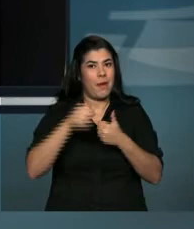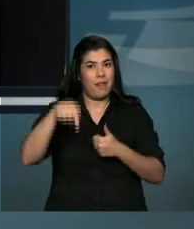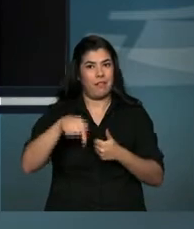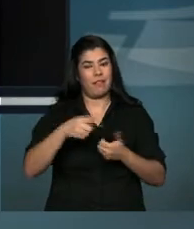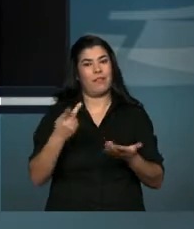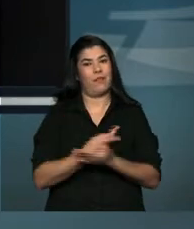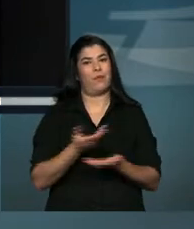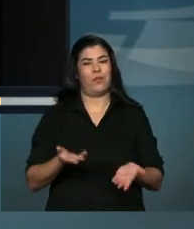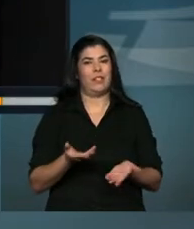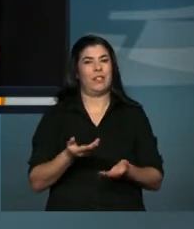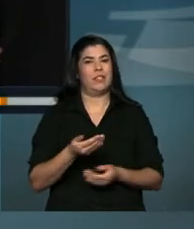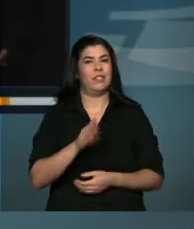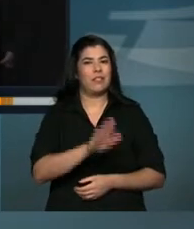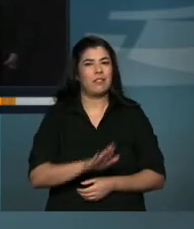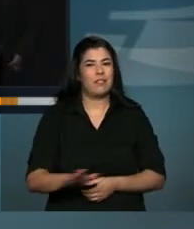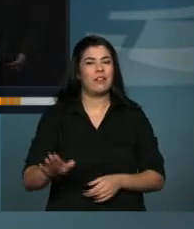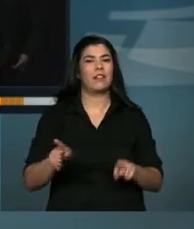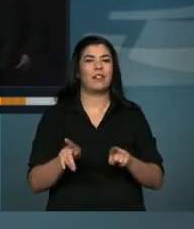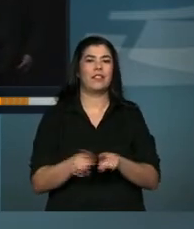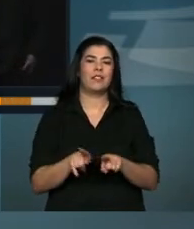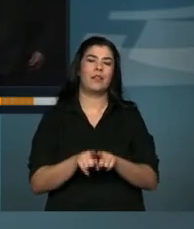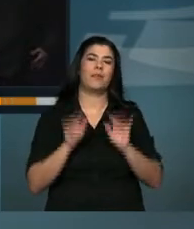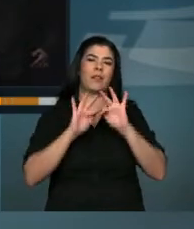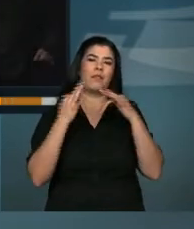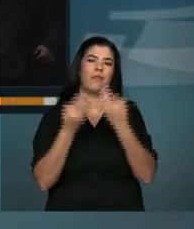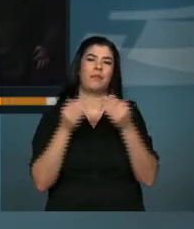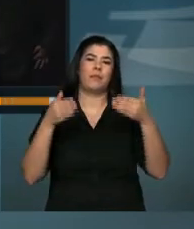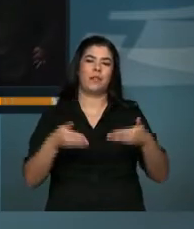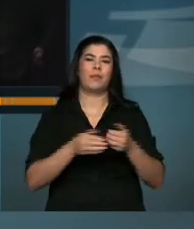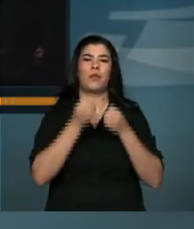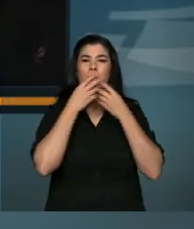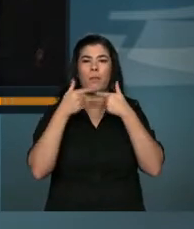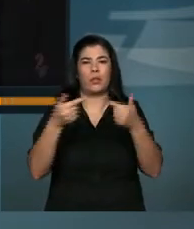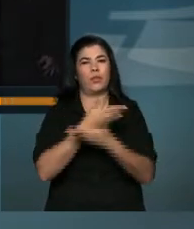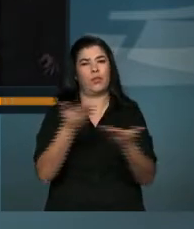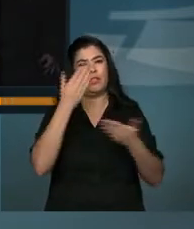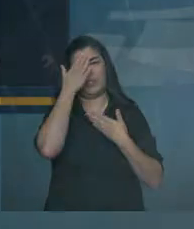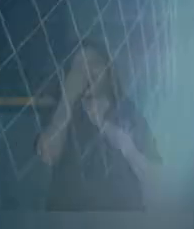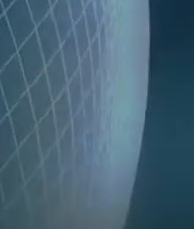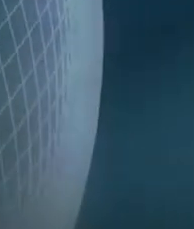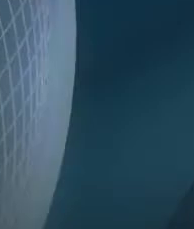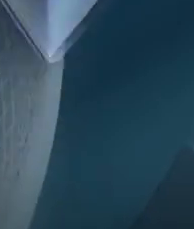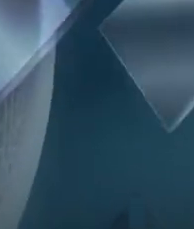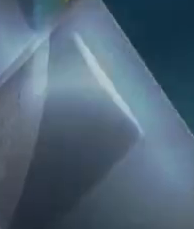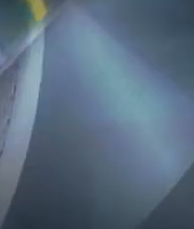e tão próximo das crianças também participarem e as famílias participarem. Então, boa sorte a todos. Obrigado.